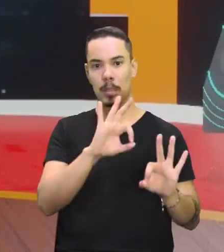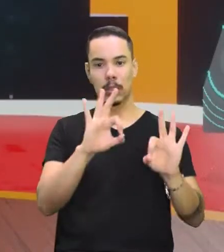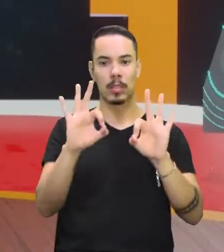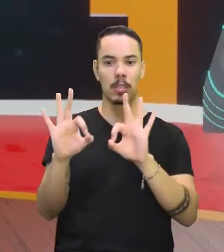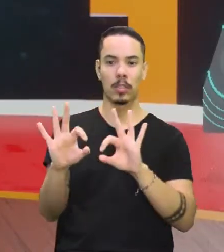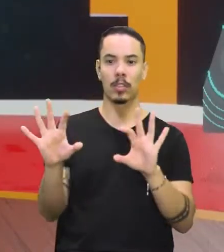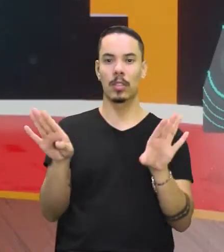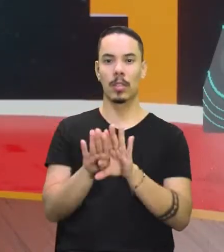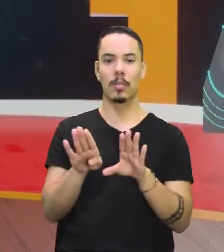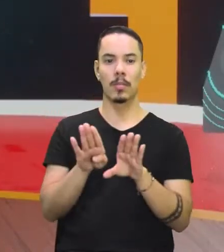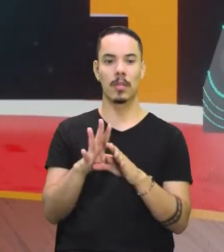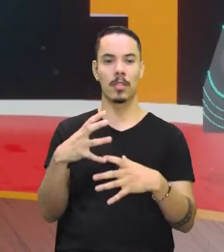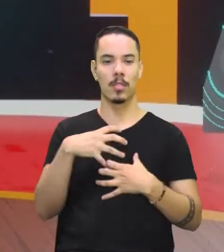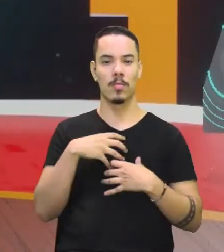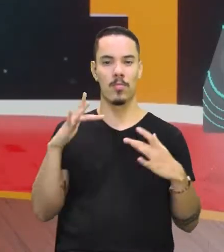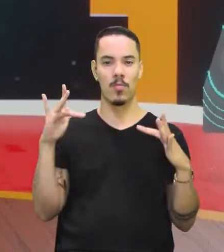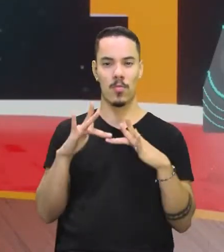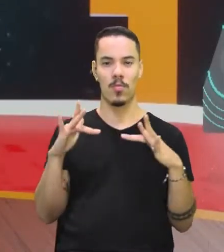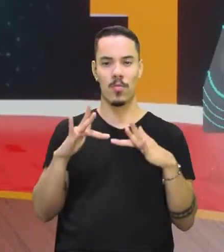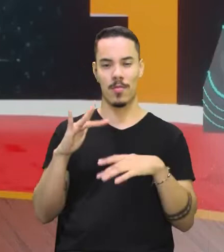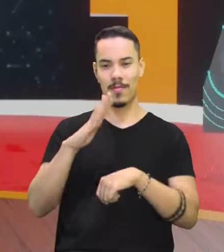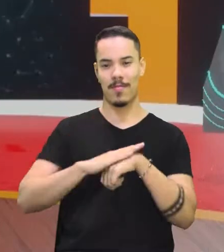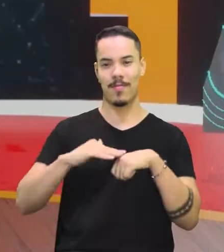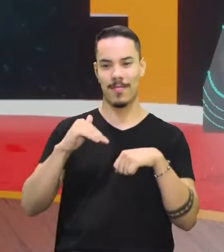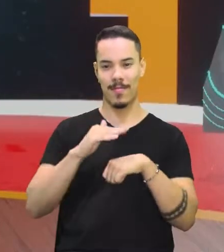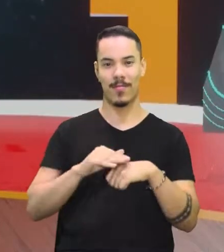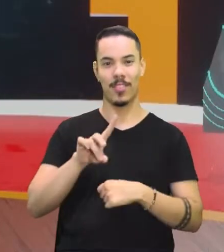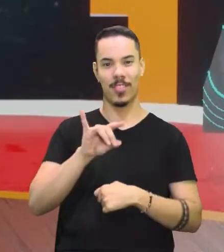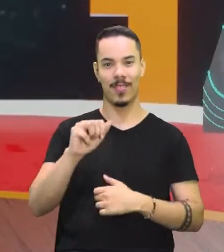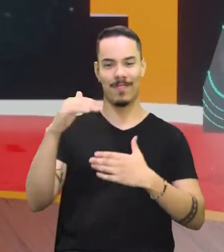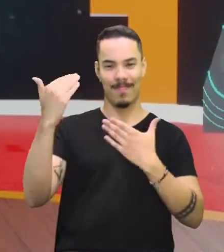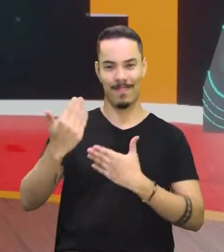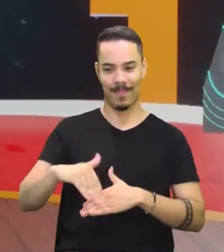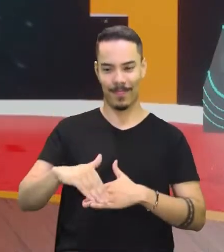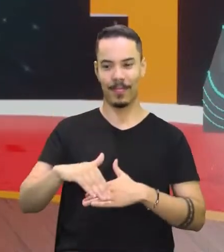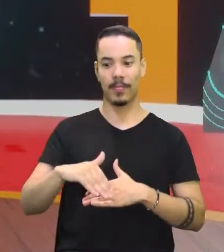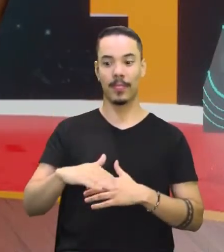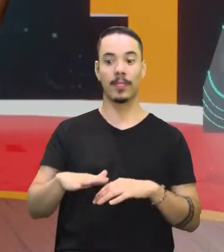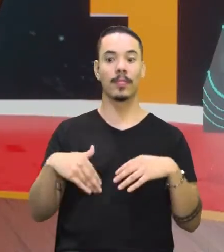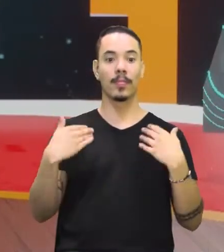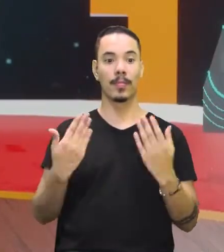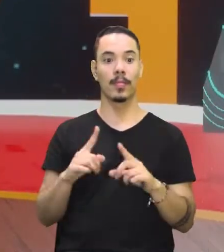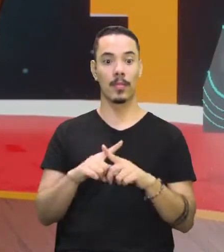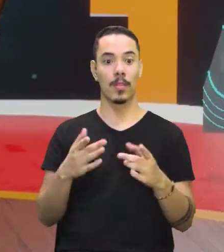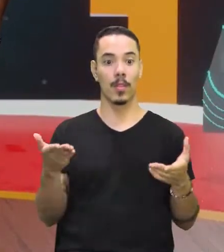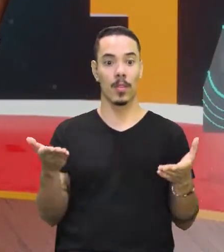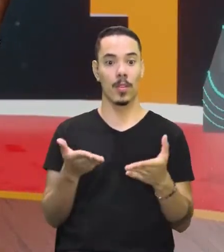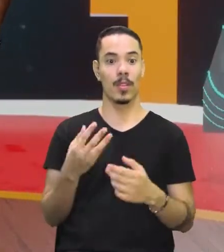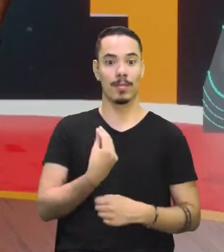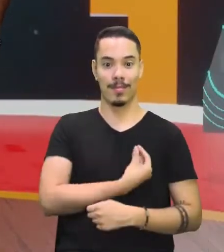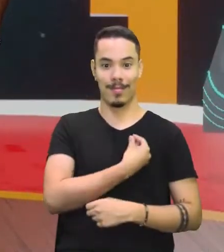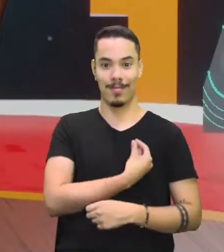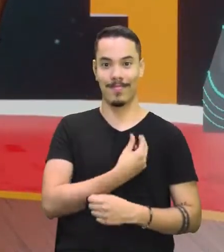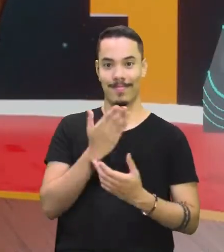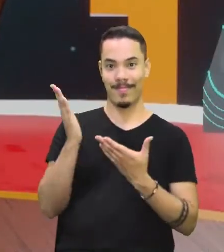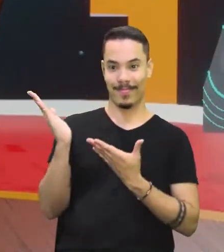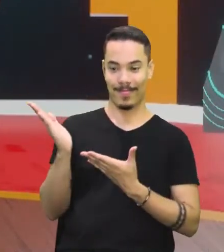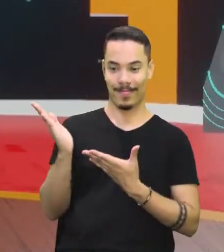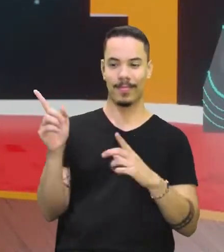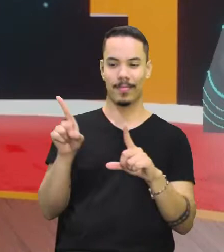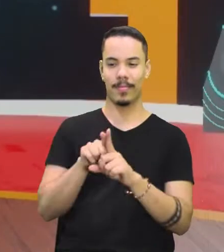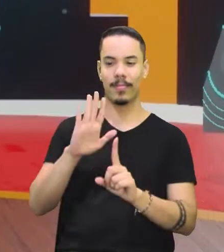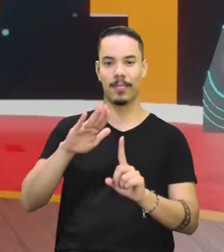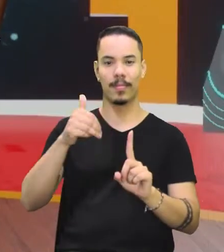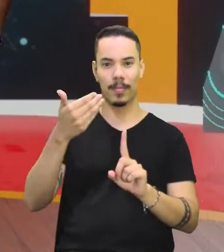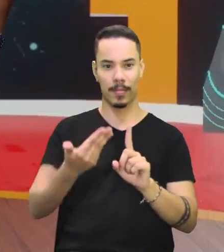aquele contato mais próximo pro dia da prova. Então, né? Mas hoje eles estão aqui querendo ser homenageados